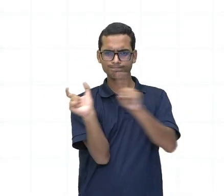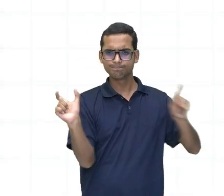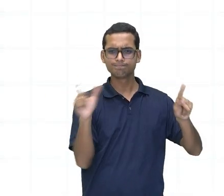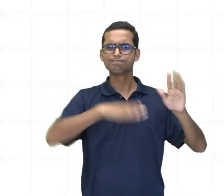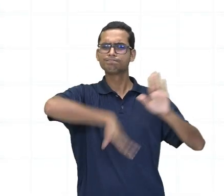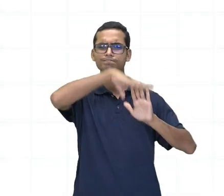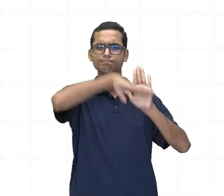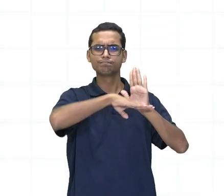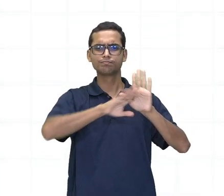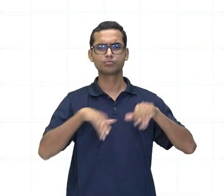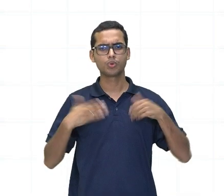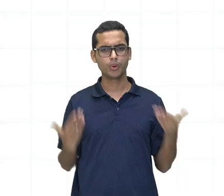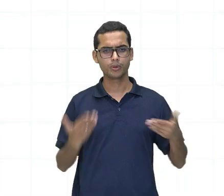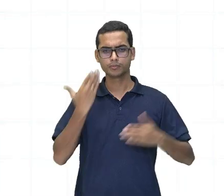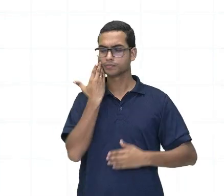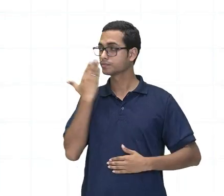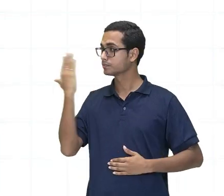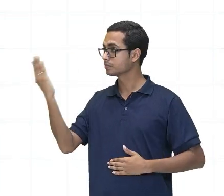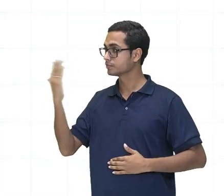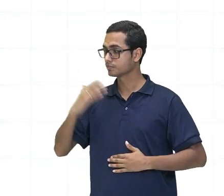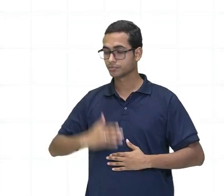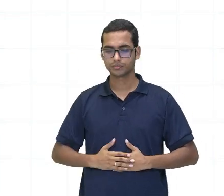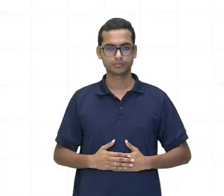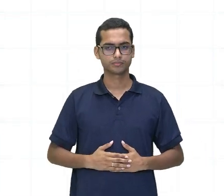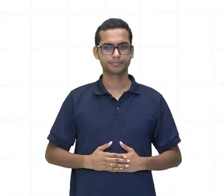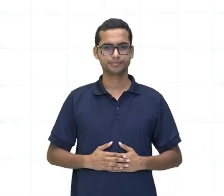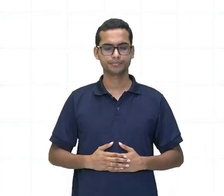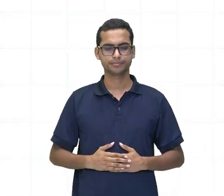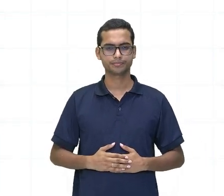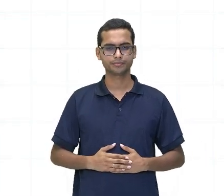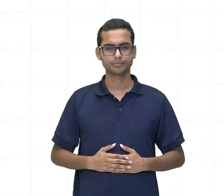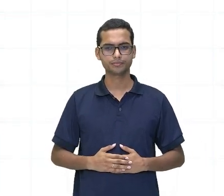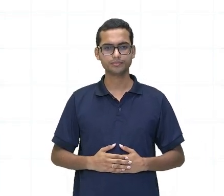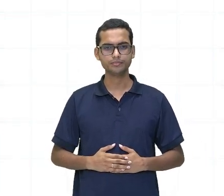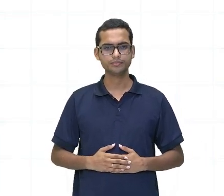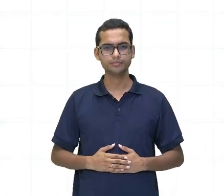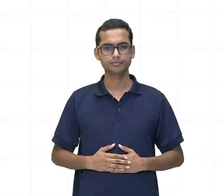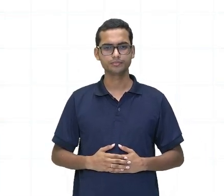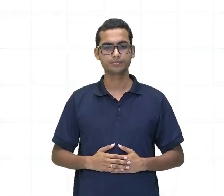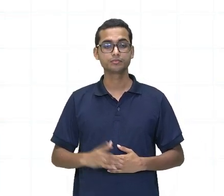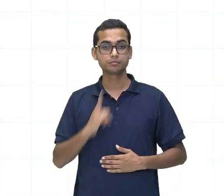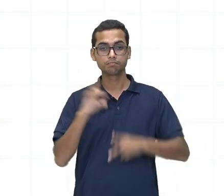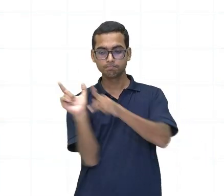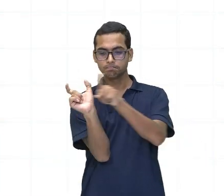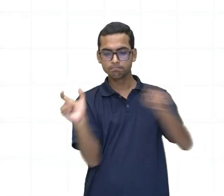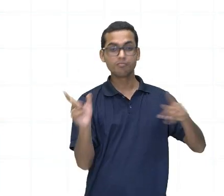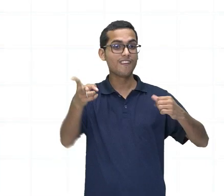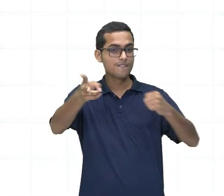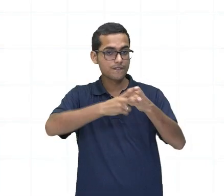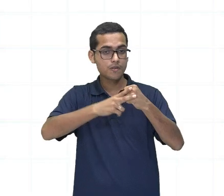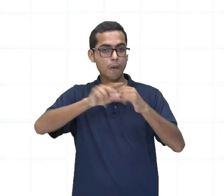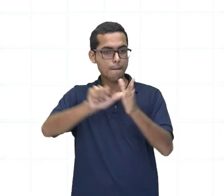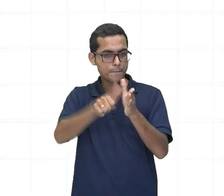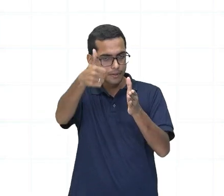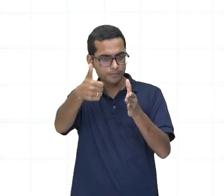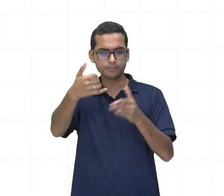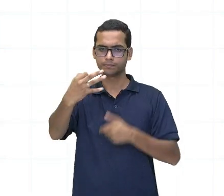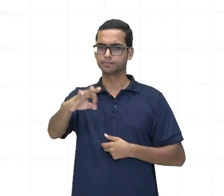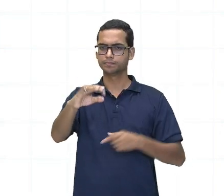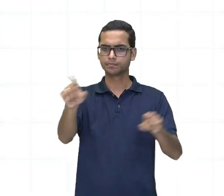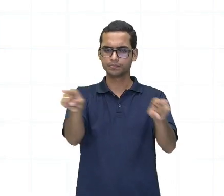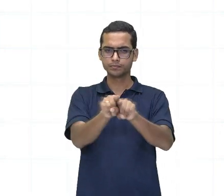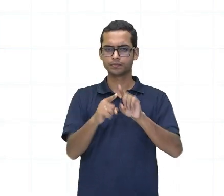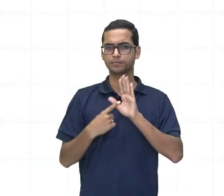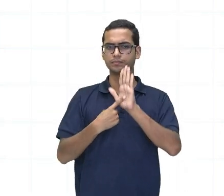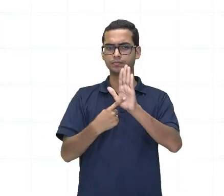a classificação dos predicados, né? Nós temos, então, o predicado verbal, que é o primeiro deles, tá?